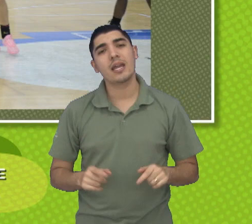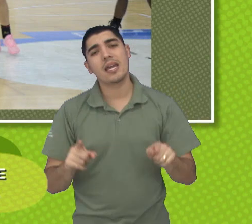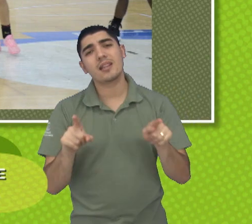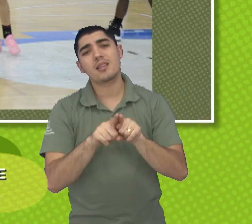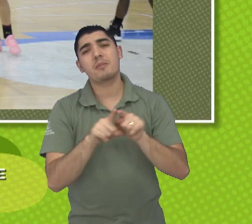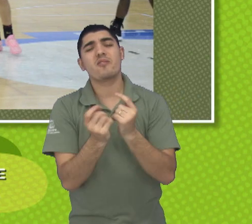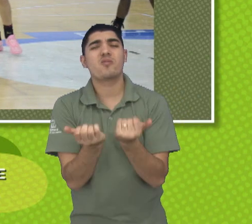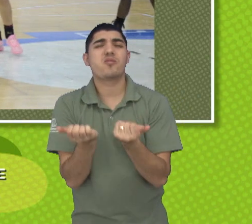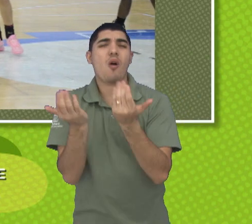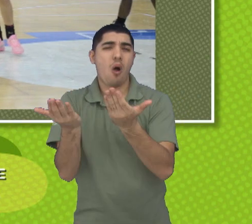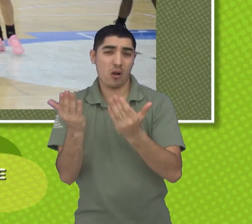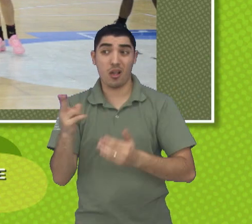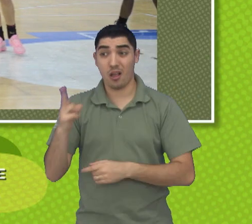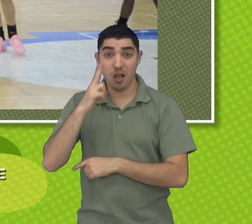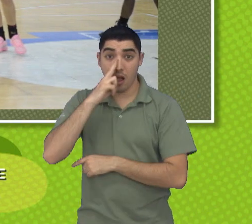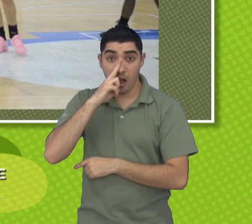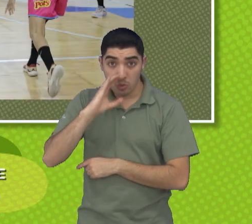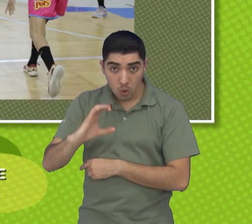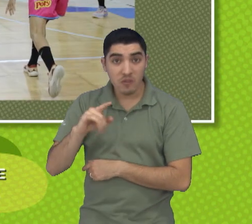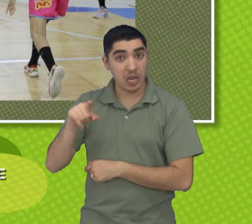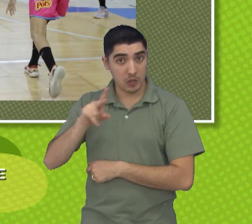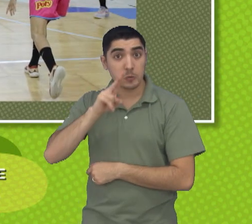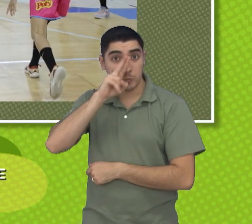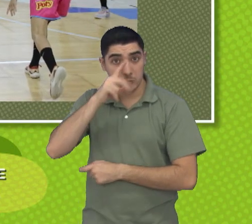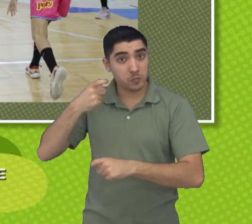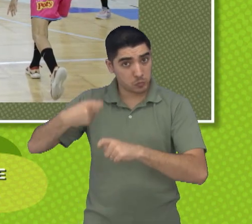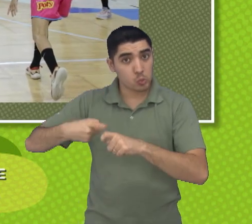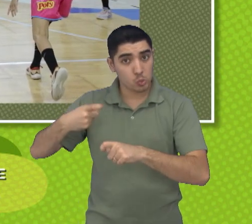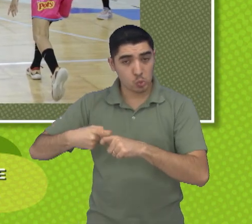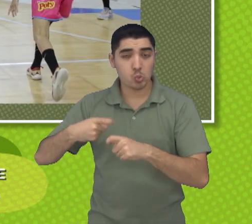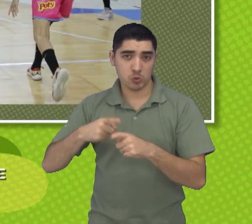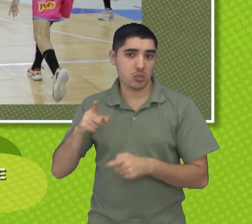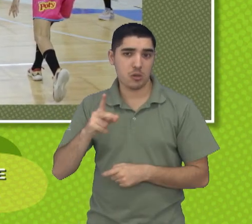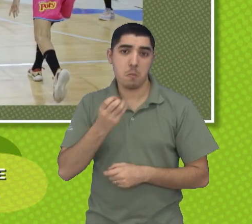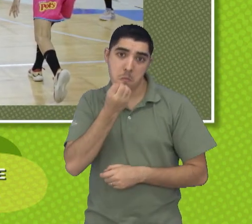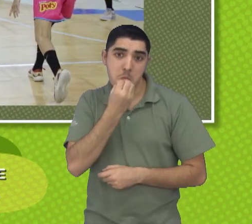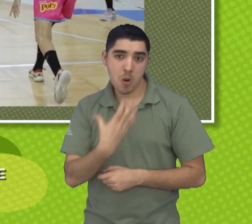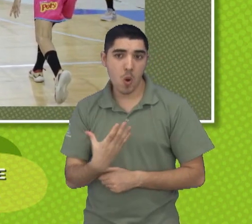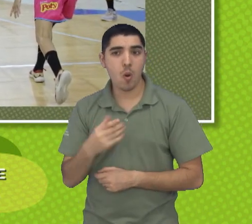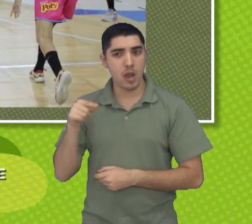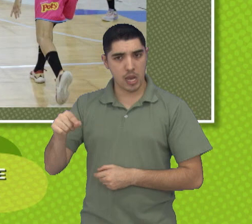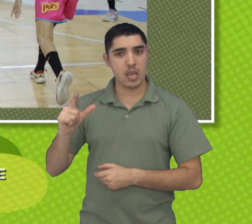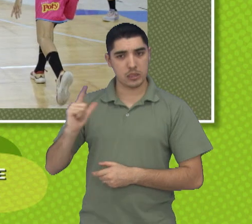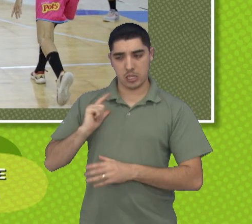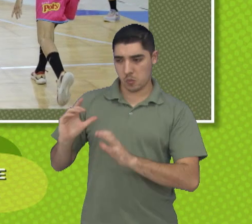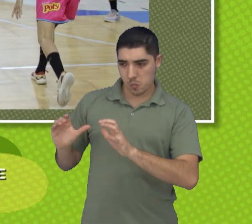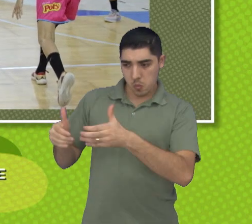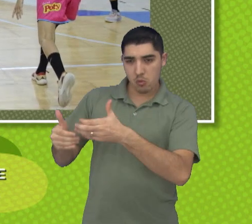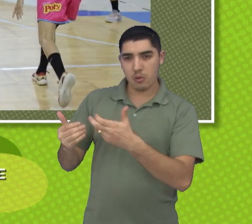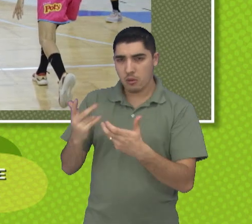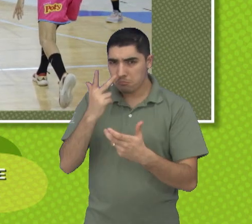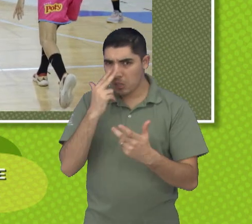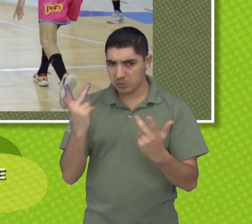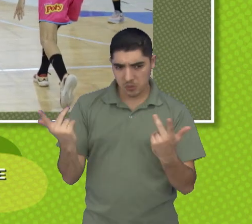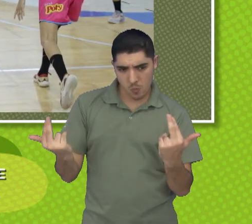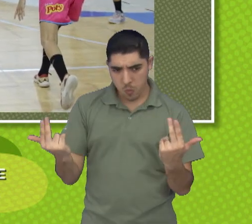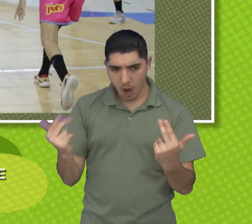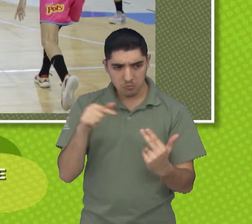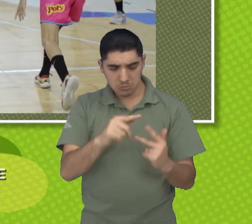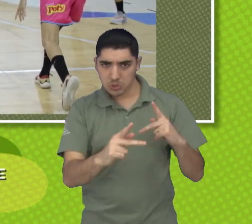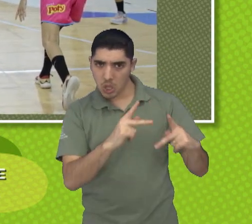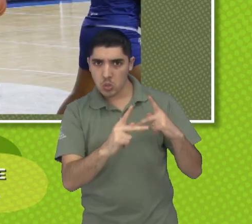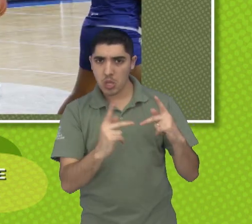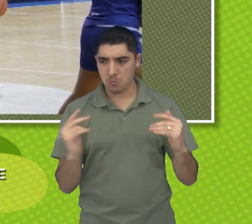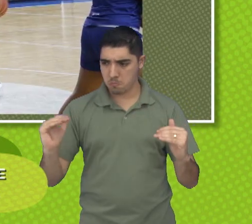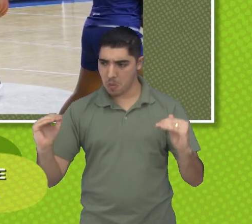né? Então, Catanduva é uma das equipes fortes dessa fase de realinhamento, tem um elenco parecido com o São José a nível de competitividade.